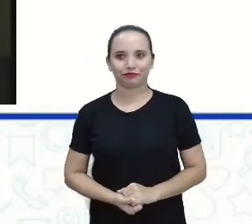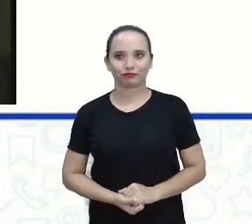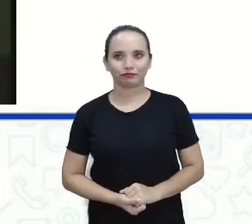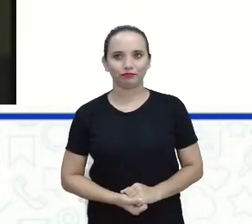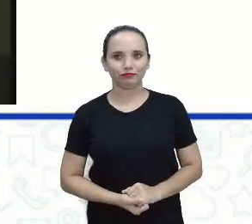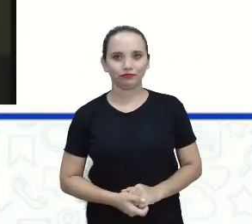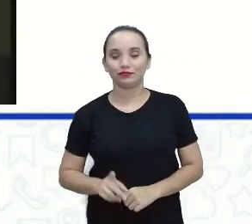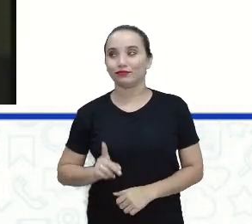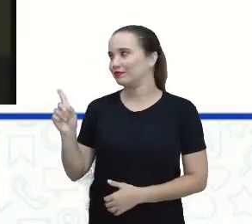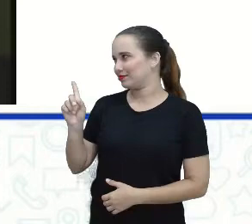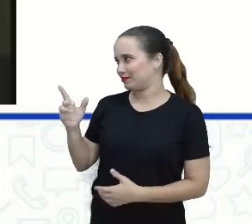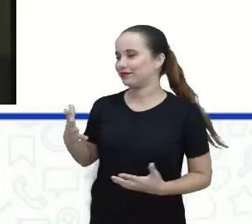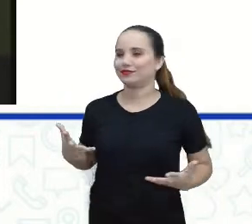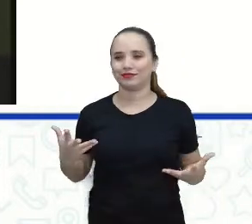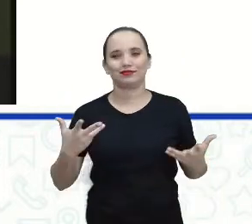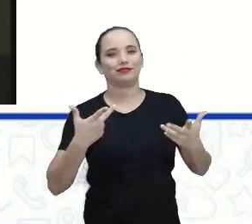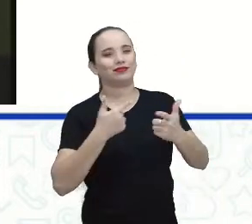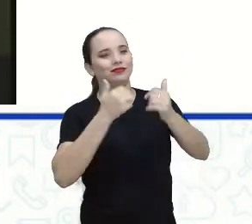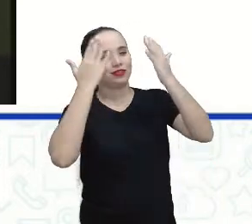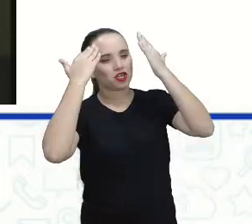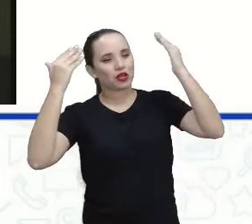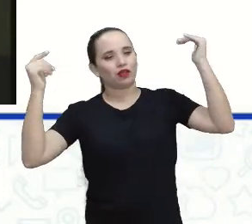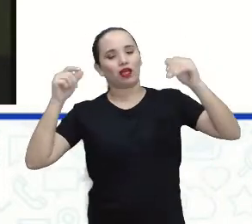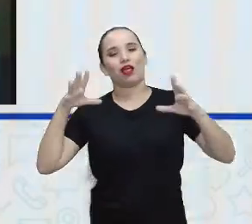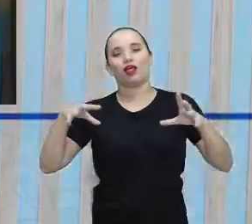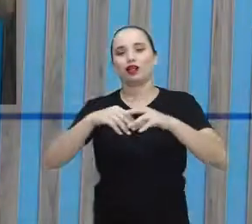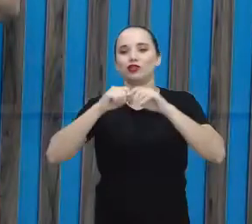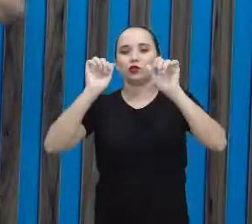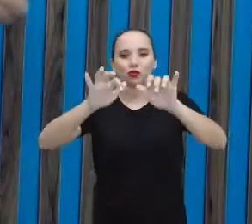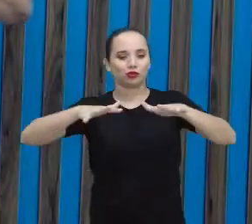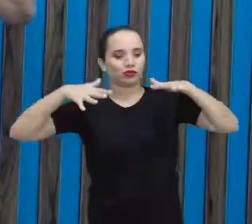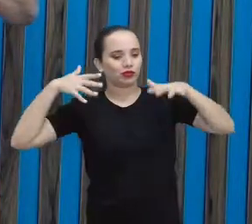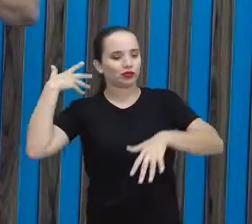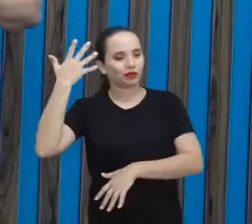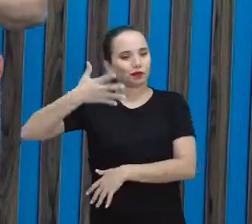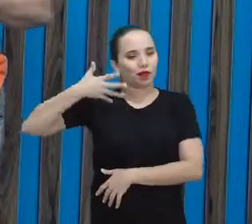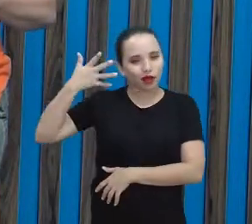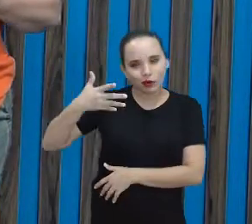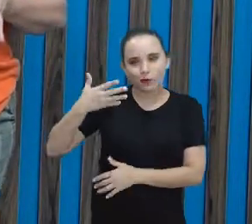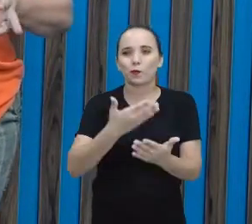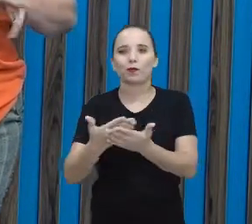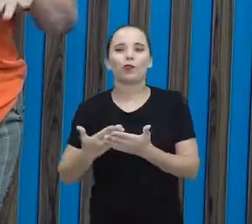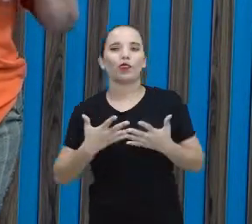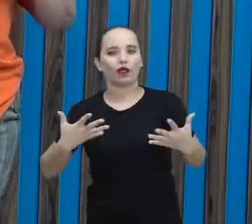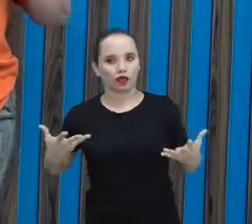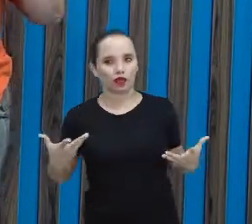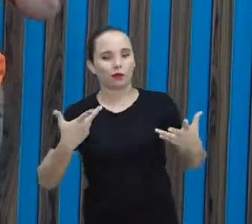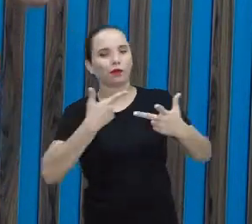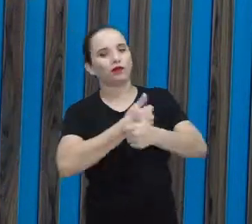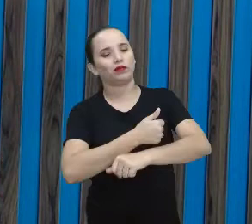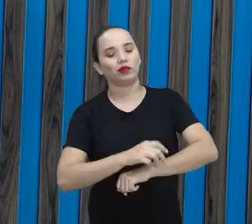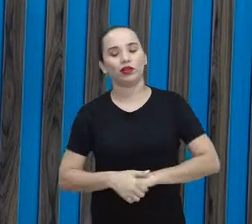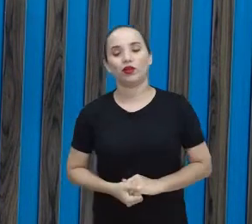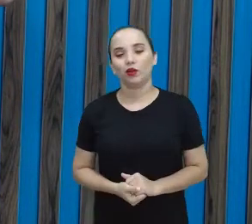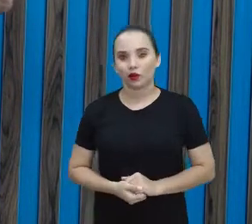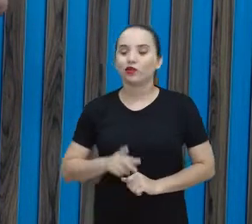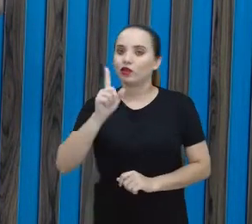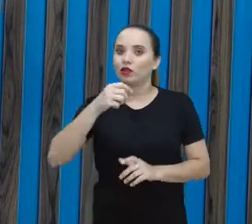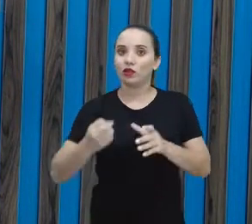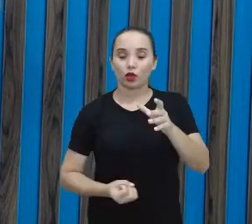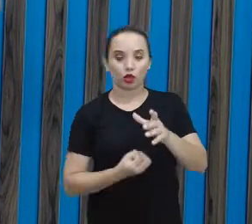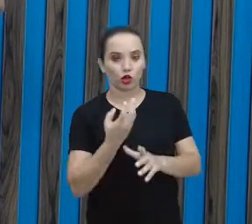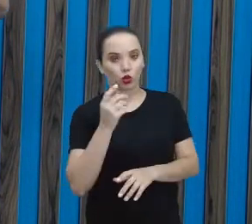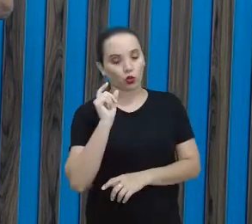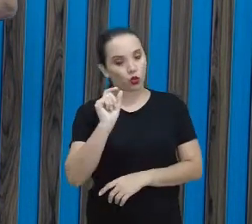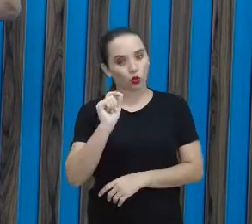Esse é o grande Ariano, nas suas palestras, na sua diversão, nas suas aulas de espetáculo, que é outra coisa que Ariano criou,